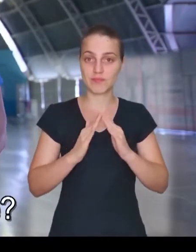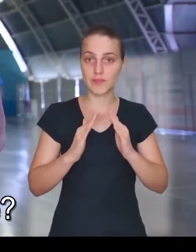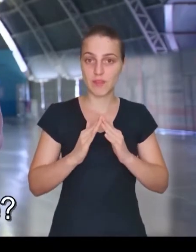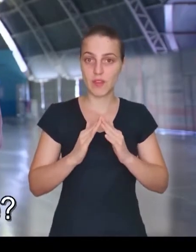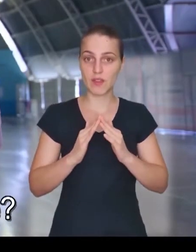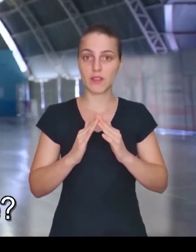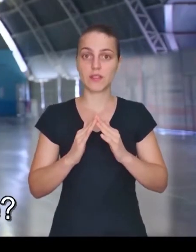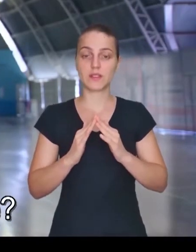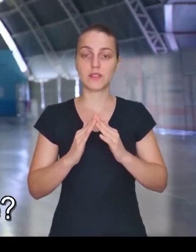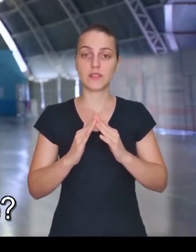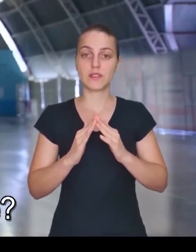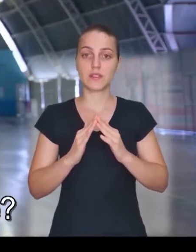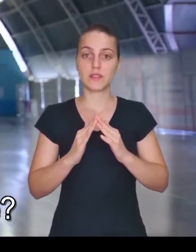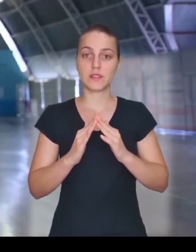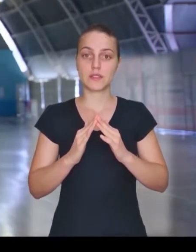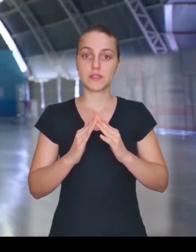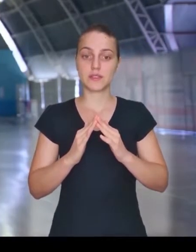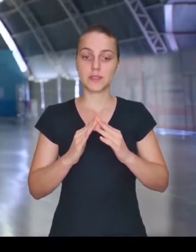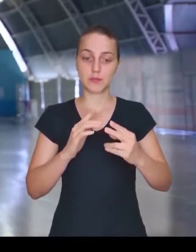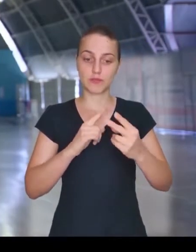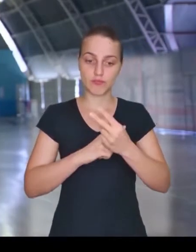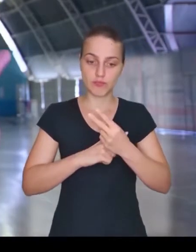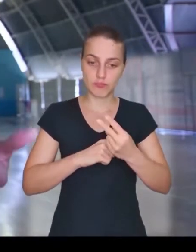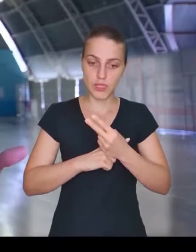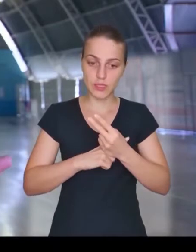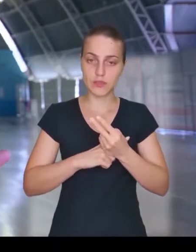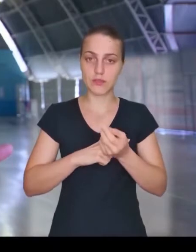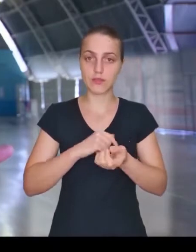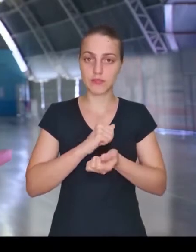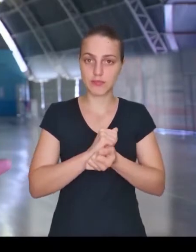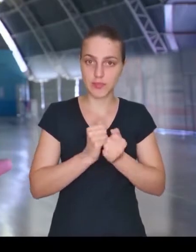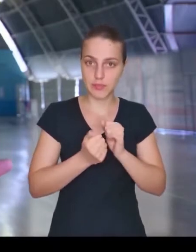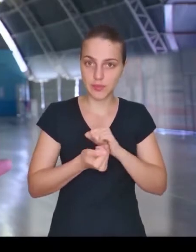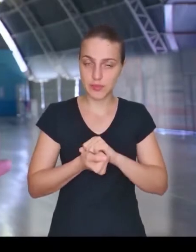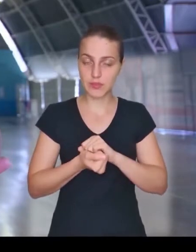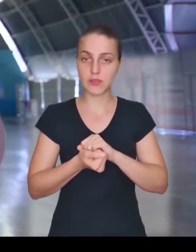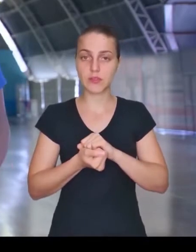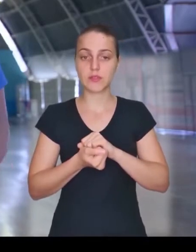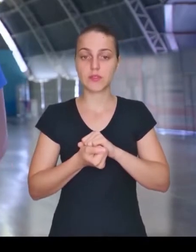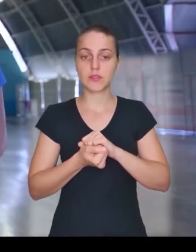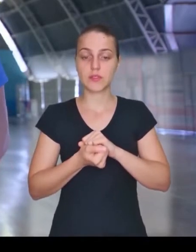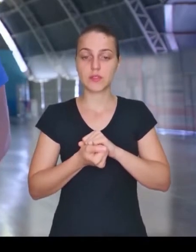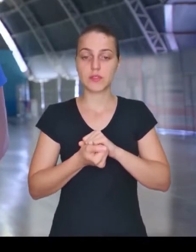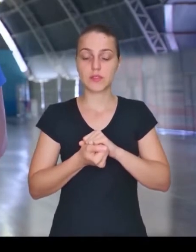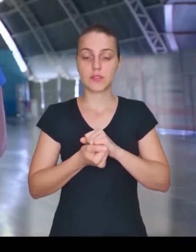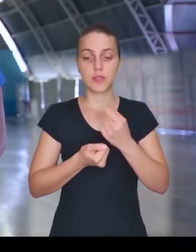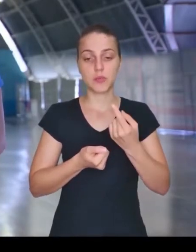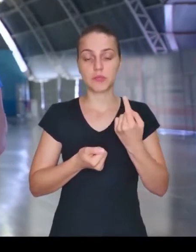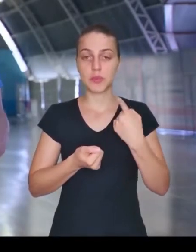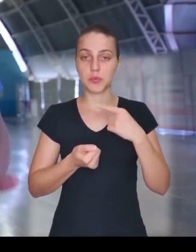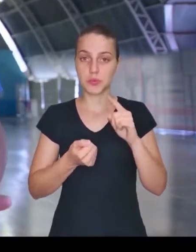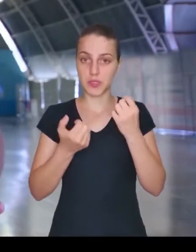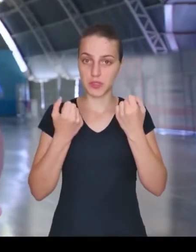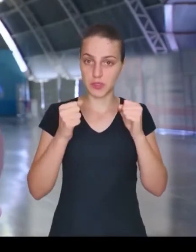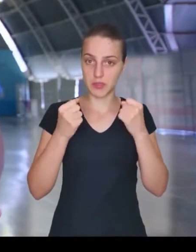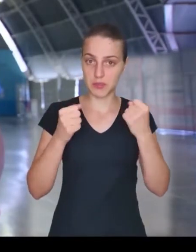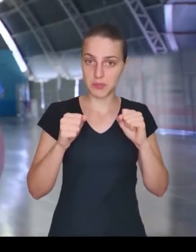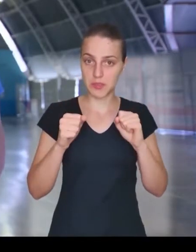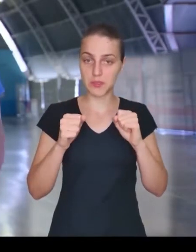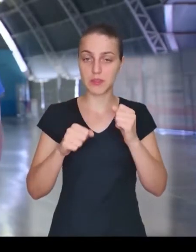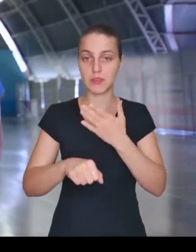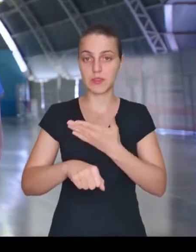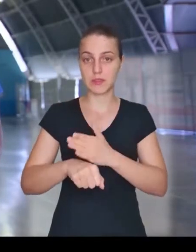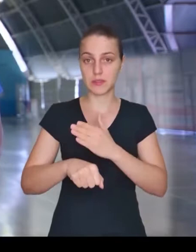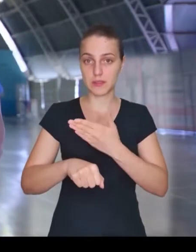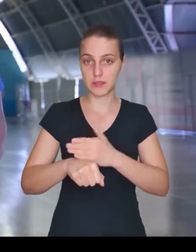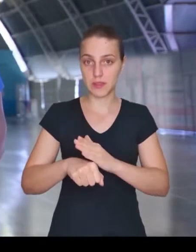apareceu várias situações, sabe? Eu fazia natação também, ia para academia, treinava o vôlei.